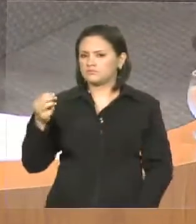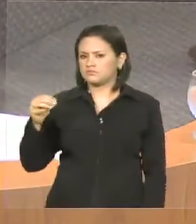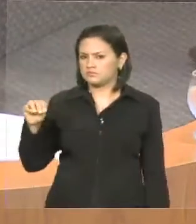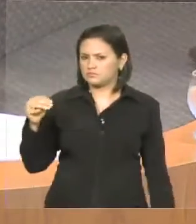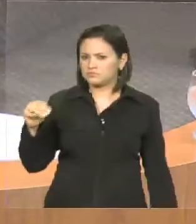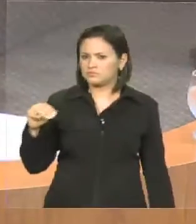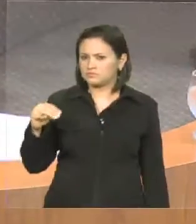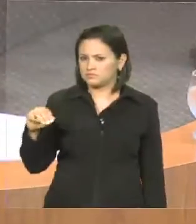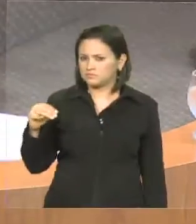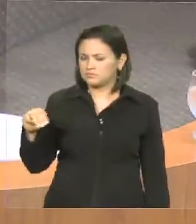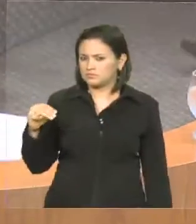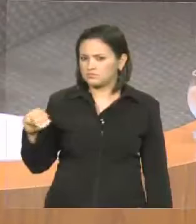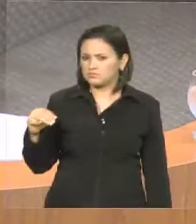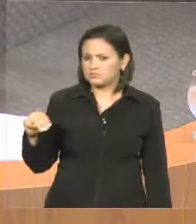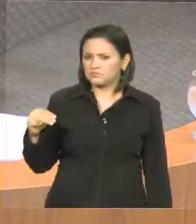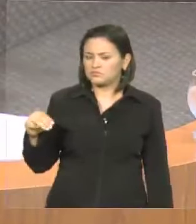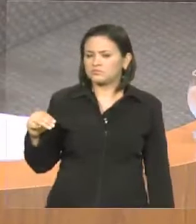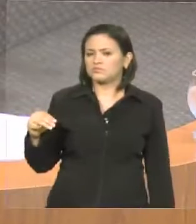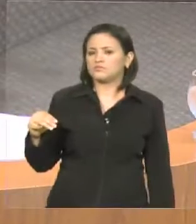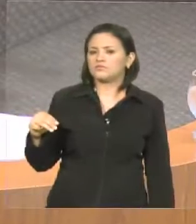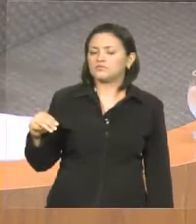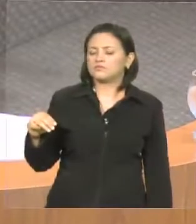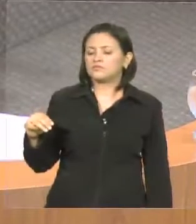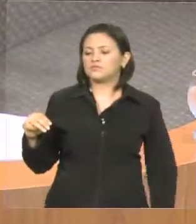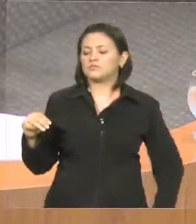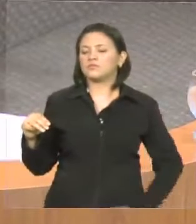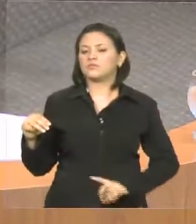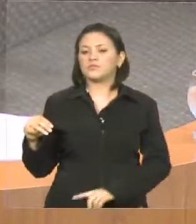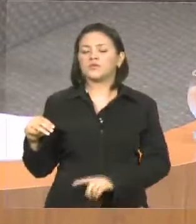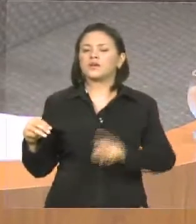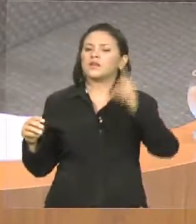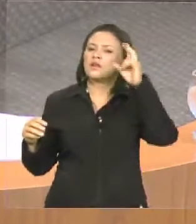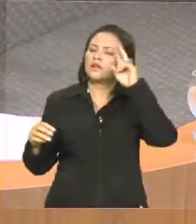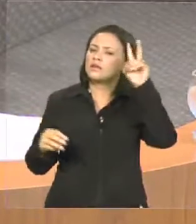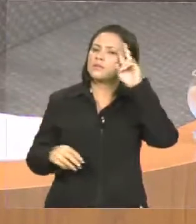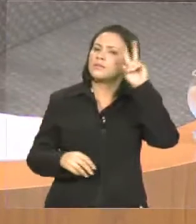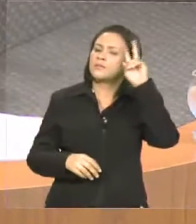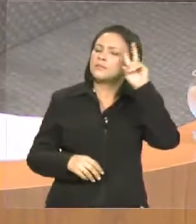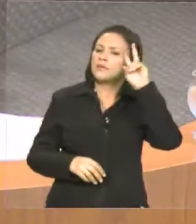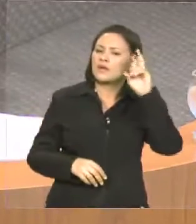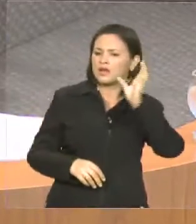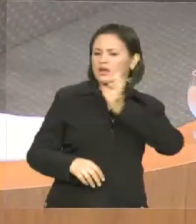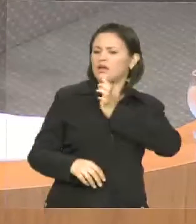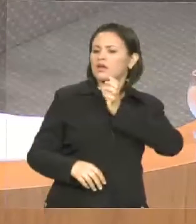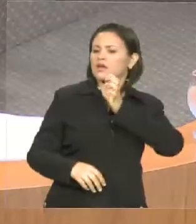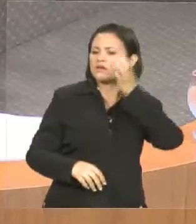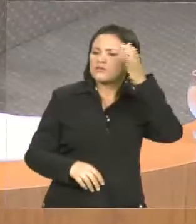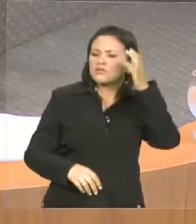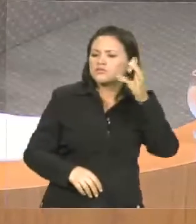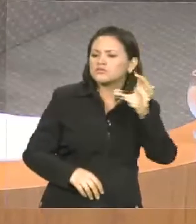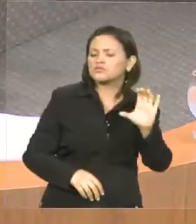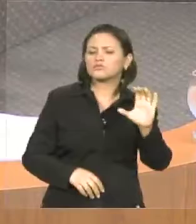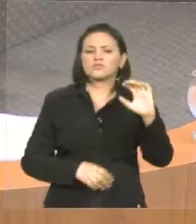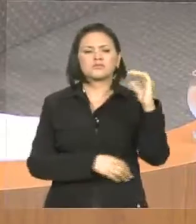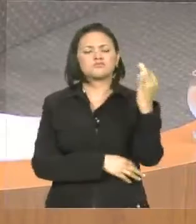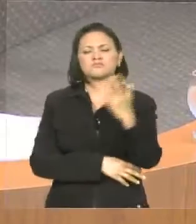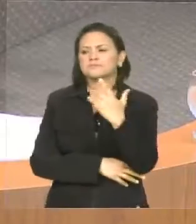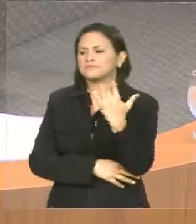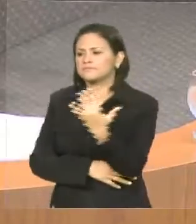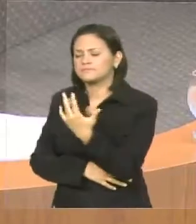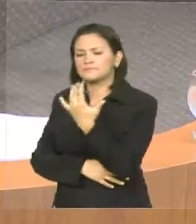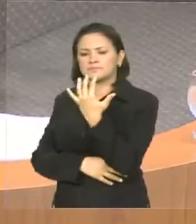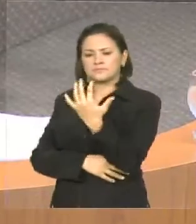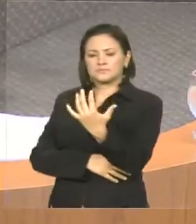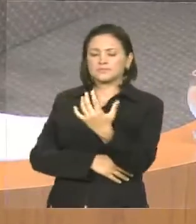ele é muito mais lembrado, não por essa riqueza cultural, por essa riqueza natural, por seus tempos próximos na